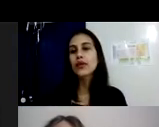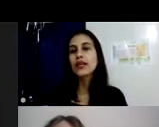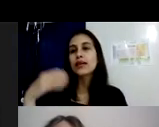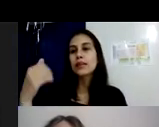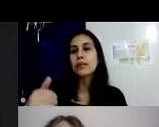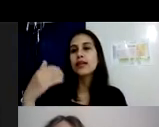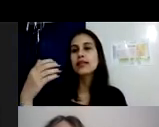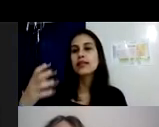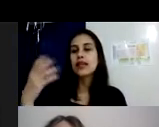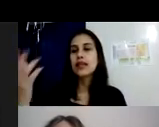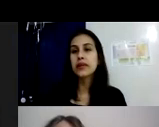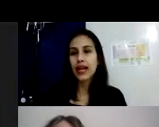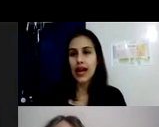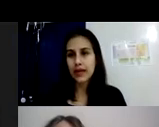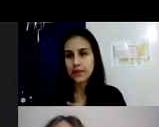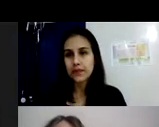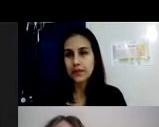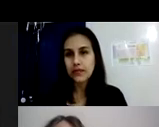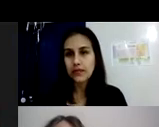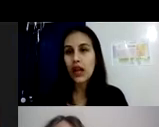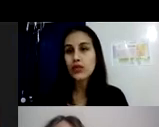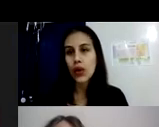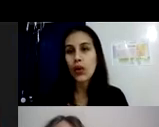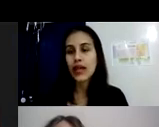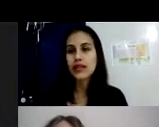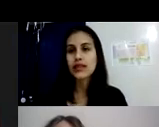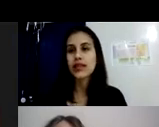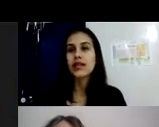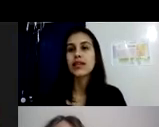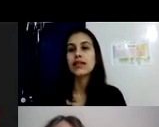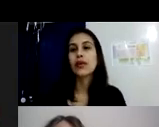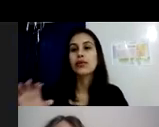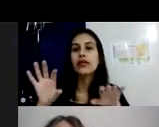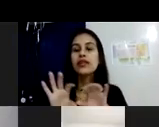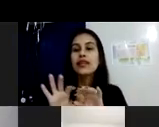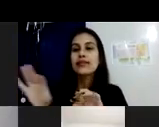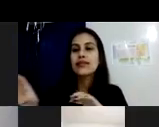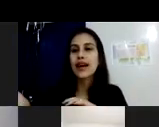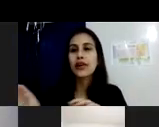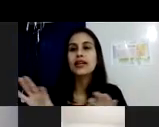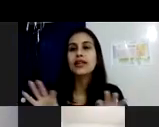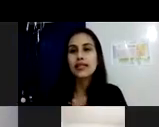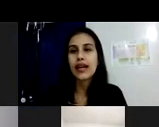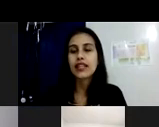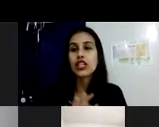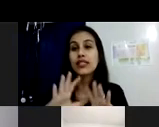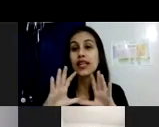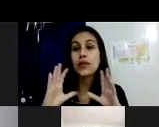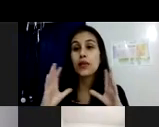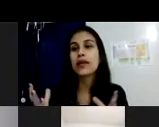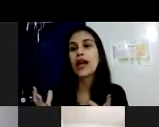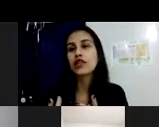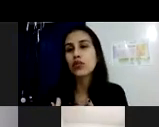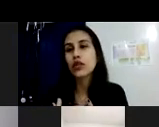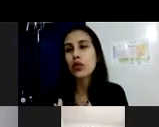esparramado, pisa, desequilibra e cai. Isso acontece. Então, eu tenho que tentar organizar e deixar sempre